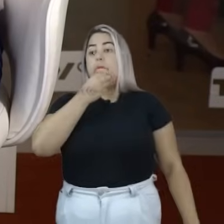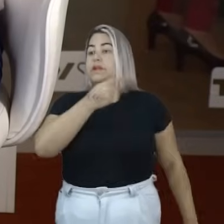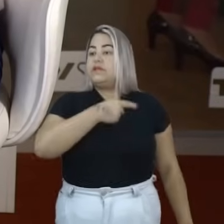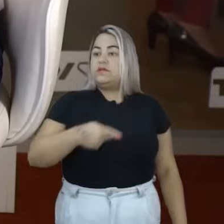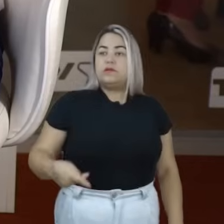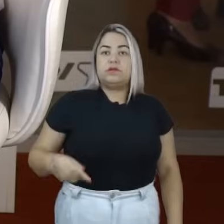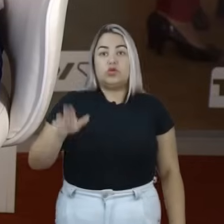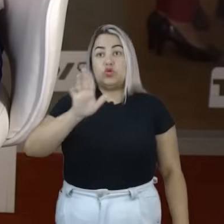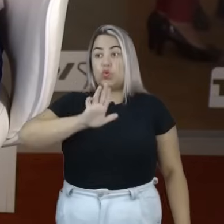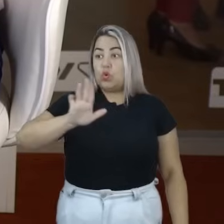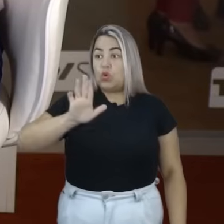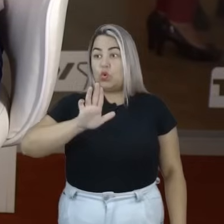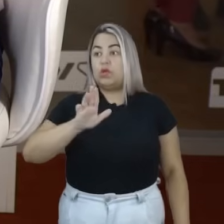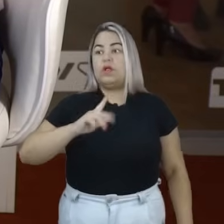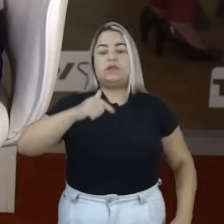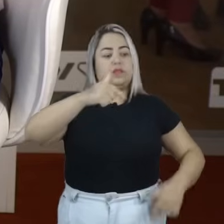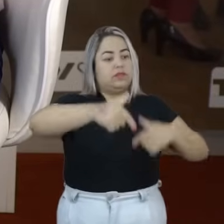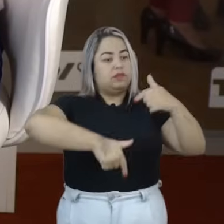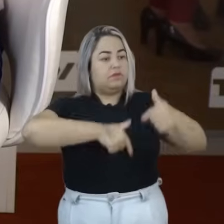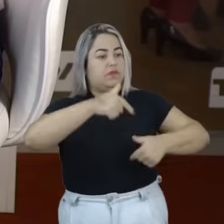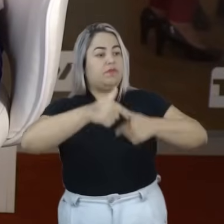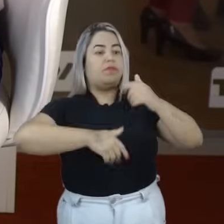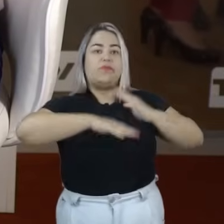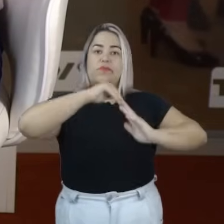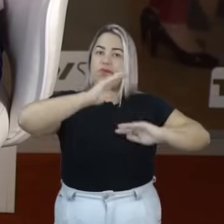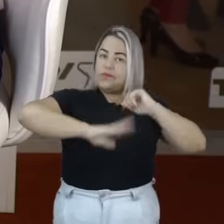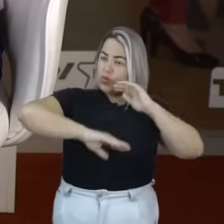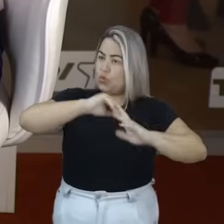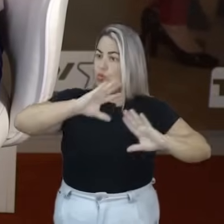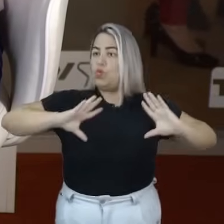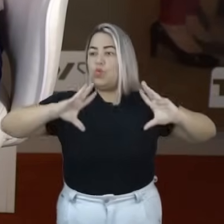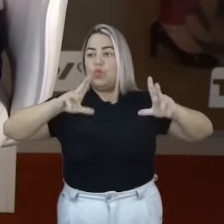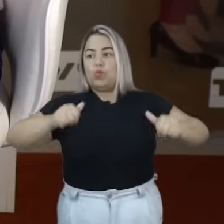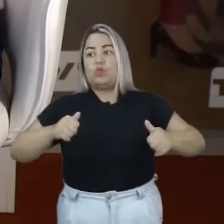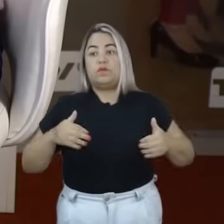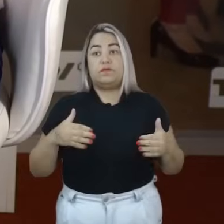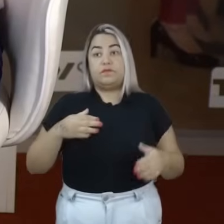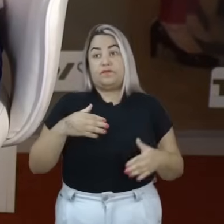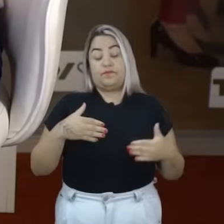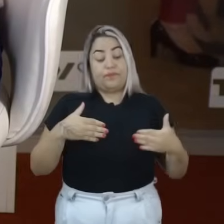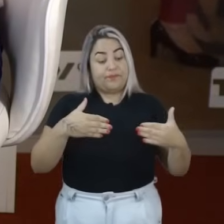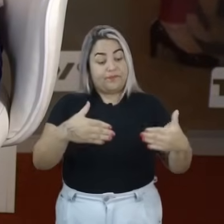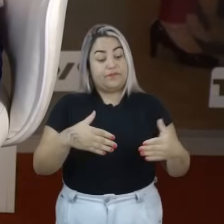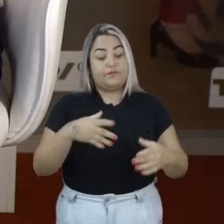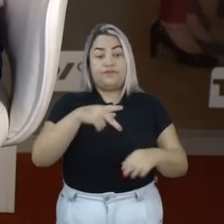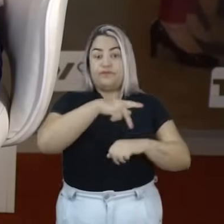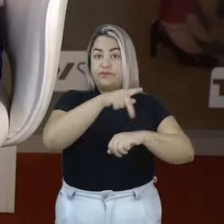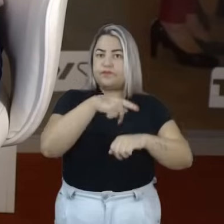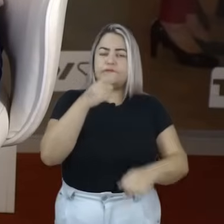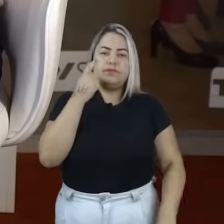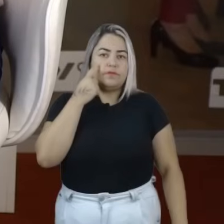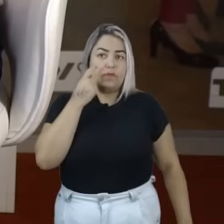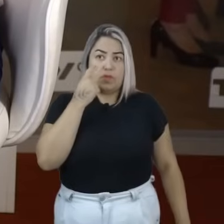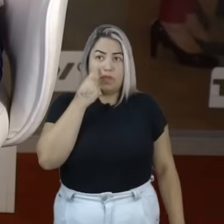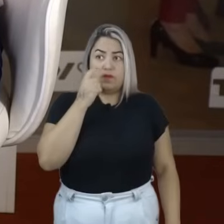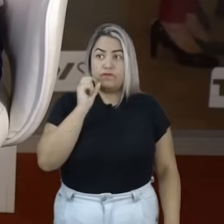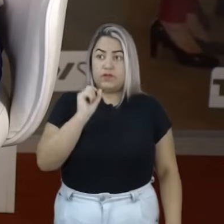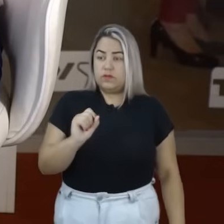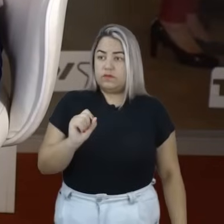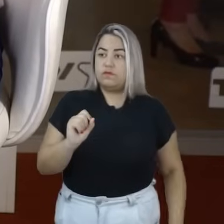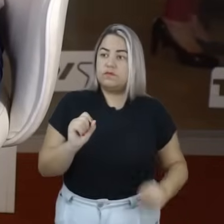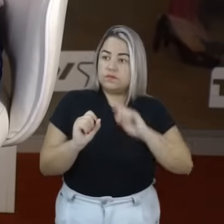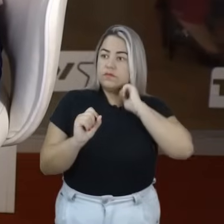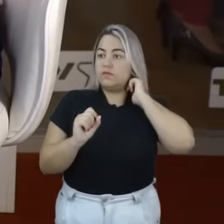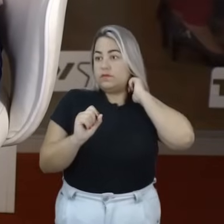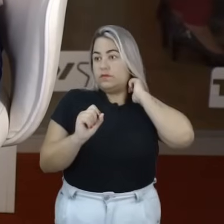ele trabalha com praticamente todos os ministérios do país. E vejam, quando